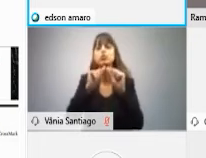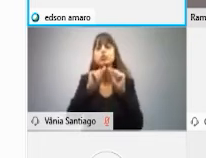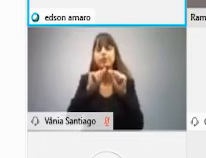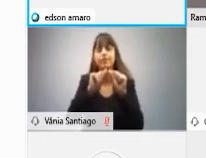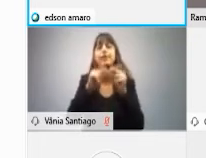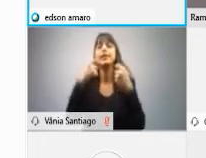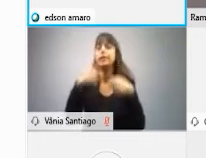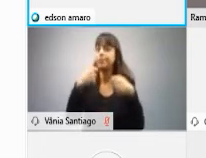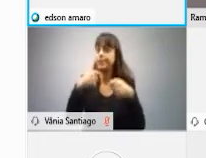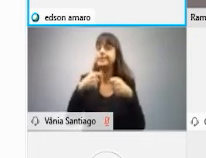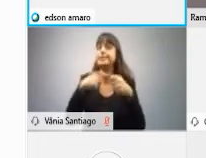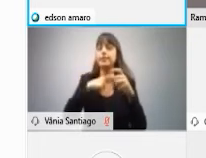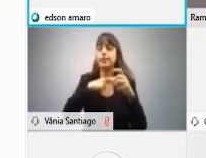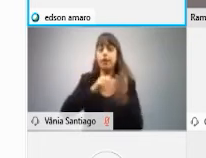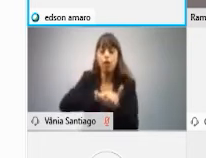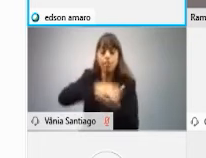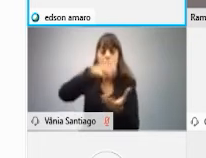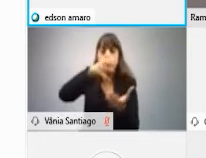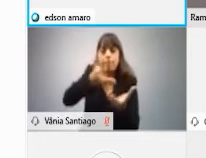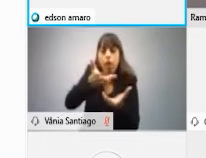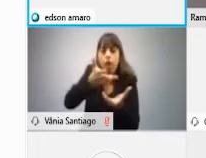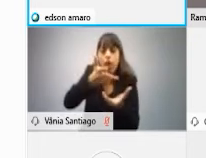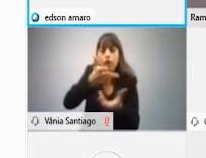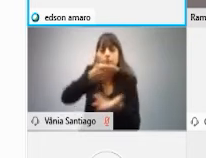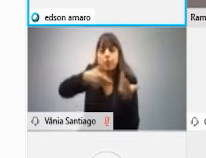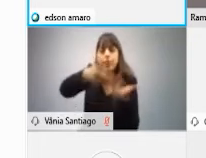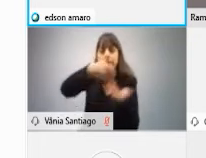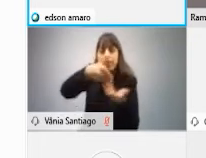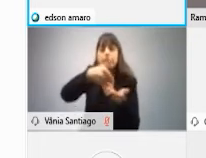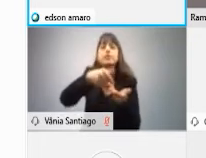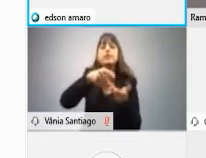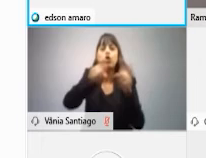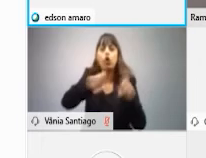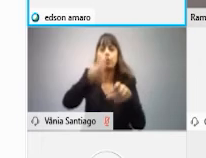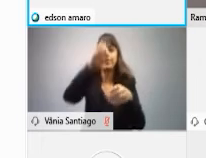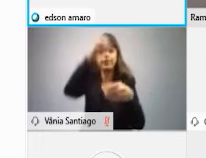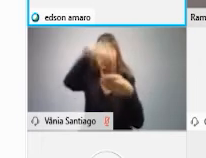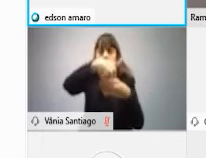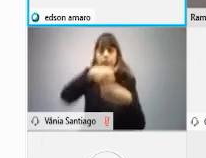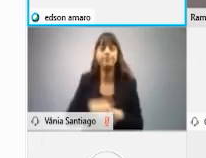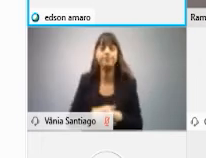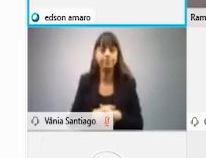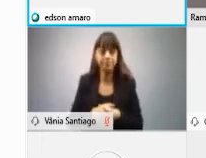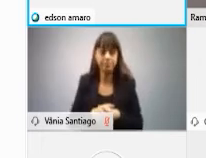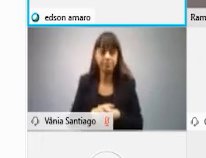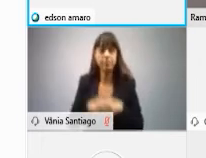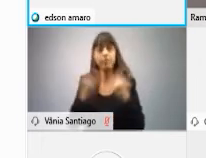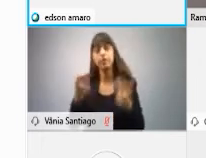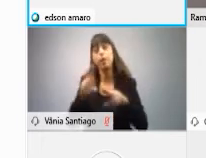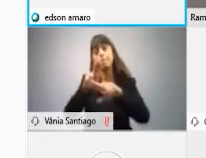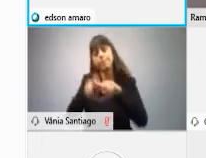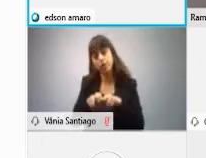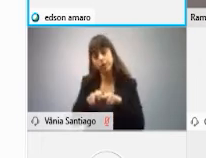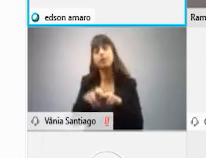de processo. Ou seja, chamando a atenção aqui para o próximo item, que esses algoritmos eles estão, de